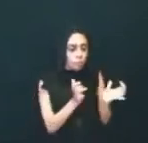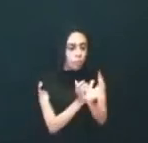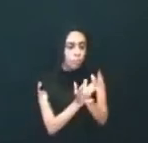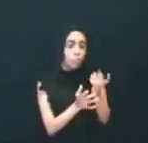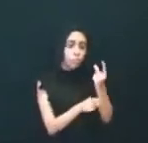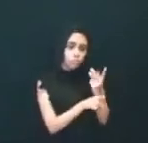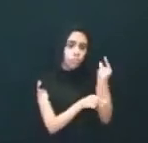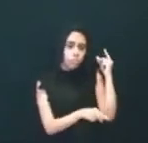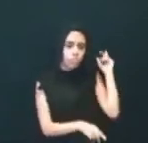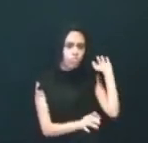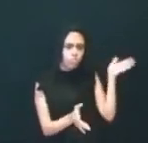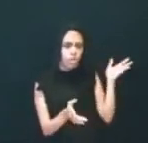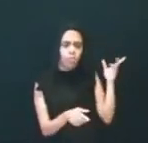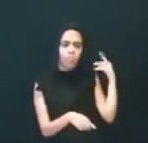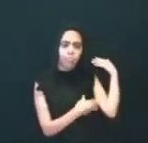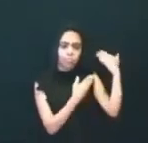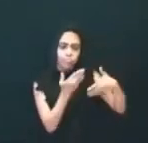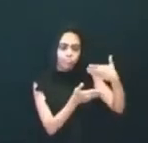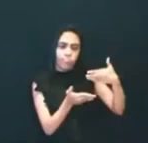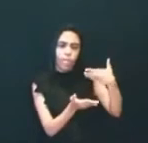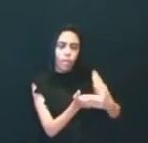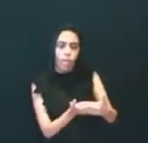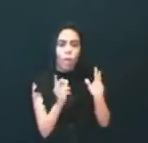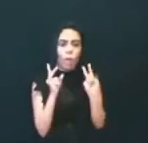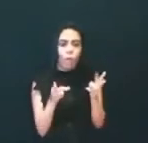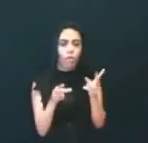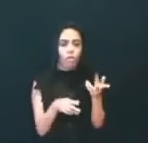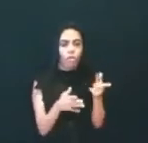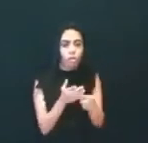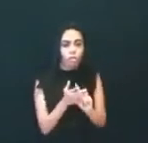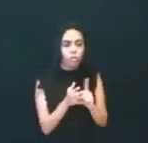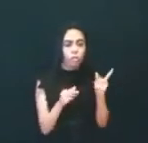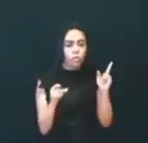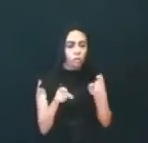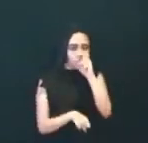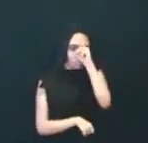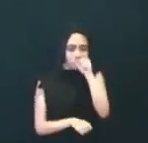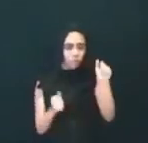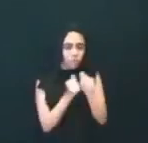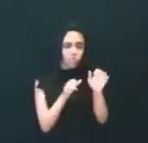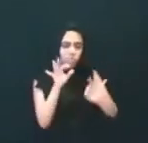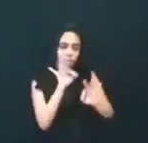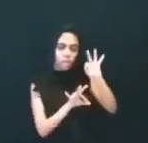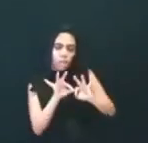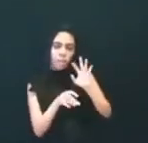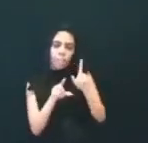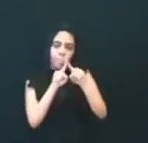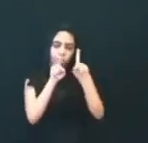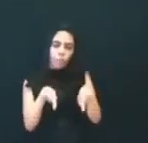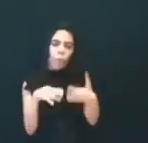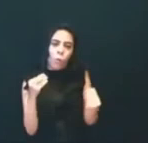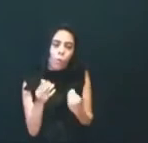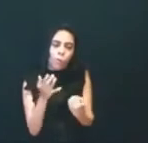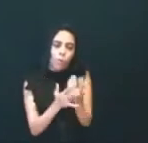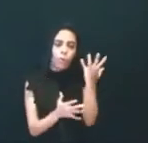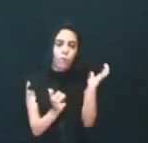primeiros momentos da sua criação, quando a gente se reunia ali nos corredores do Hemose, planejando como seria esse grupo, e é